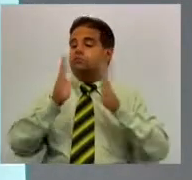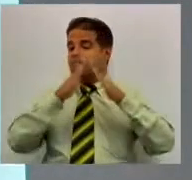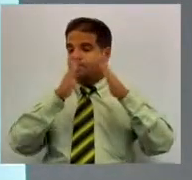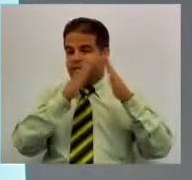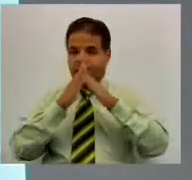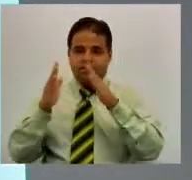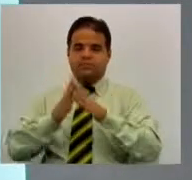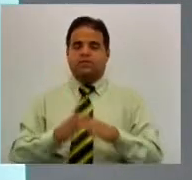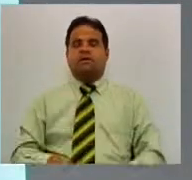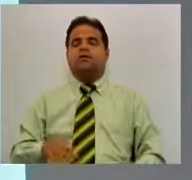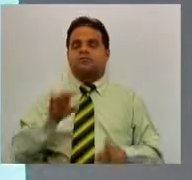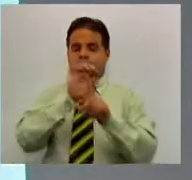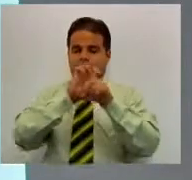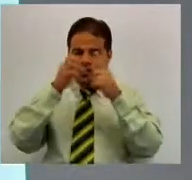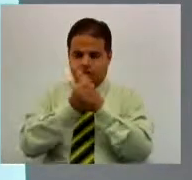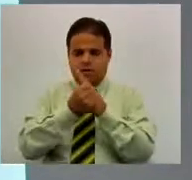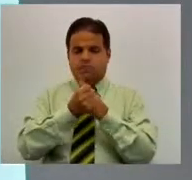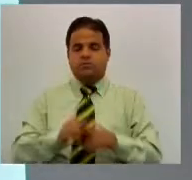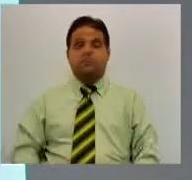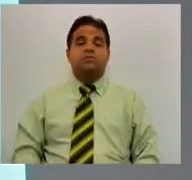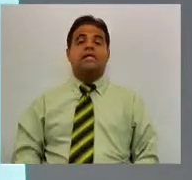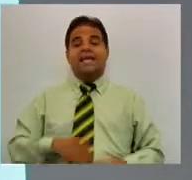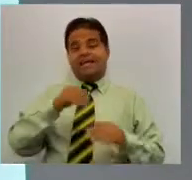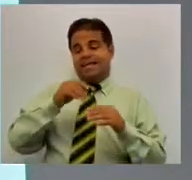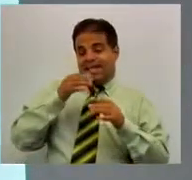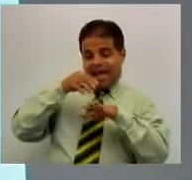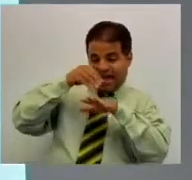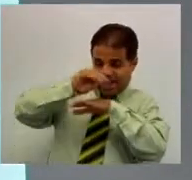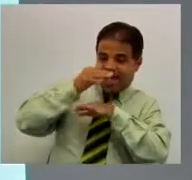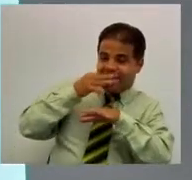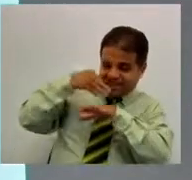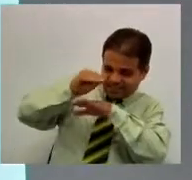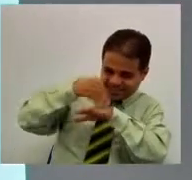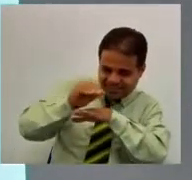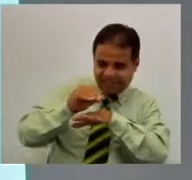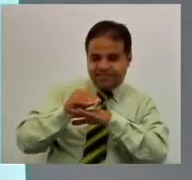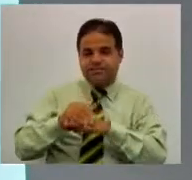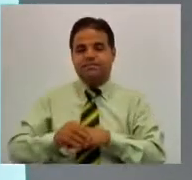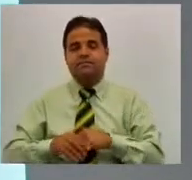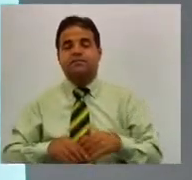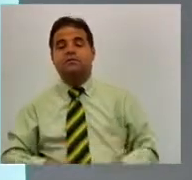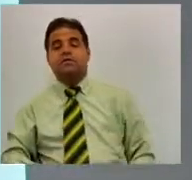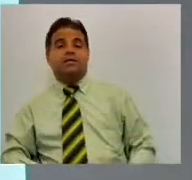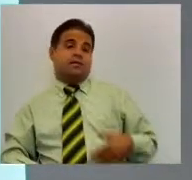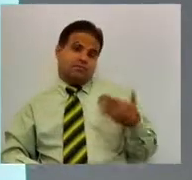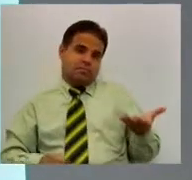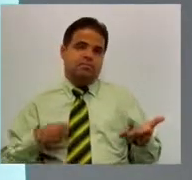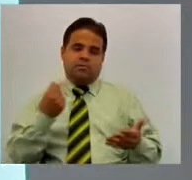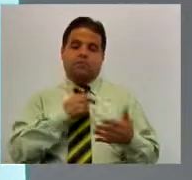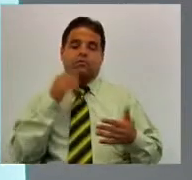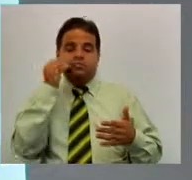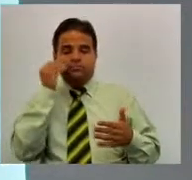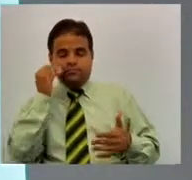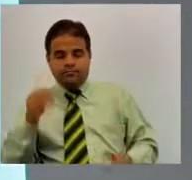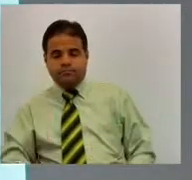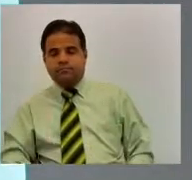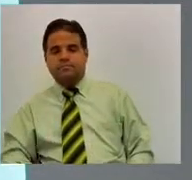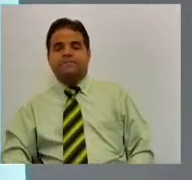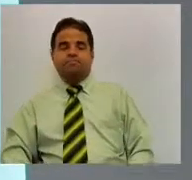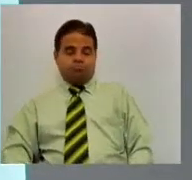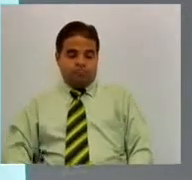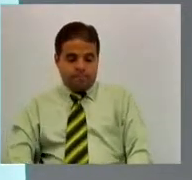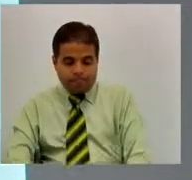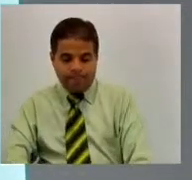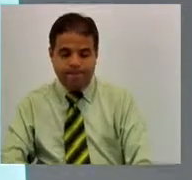de interesse social e lá indica o déficit que a gente tem de habitação de interesse social.